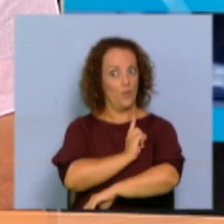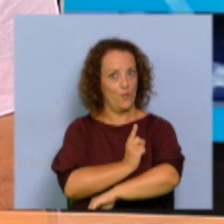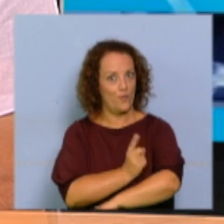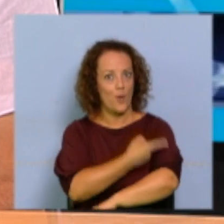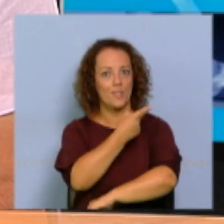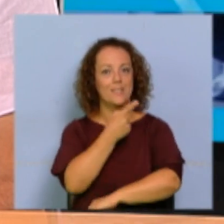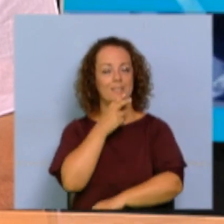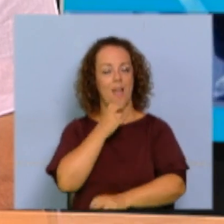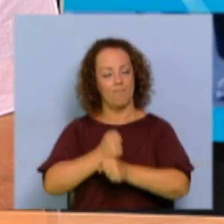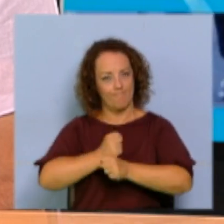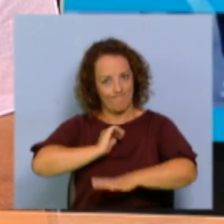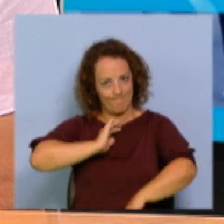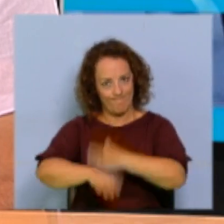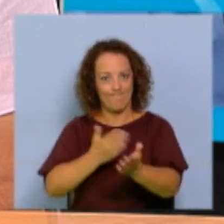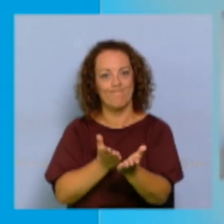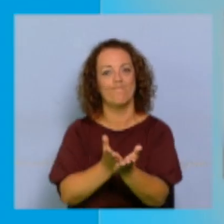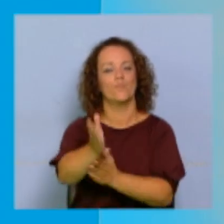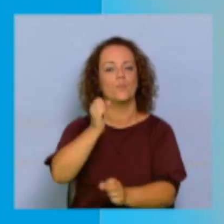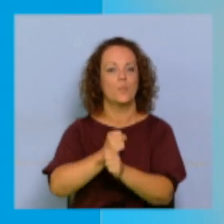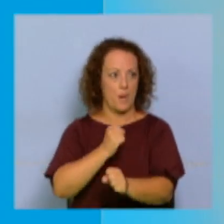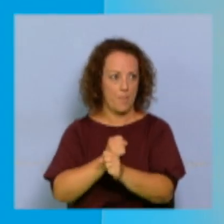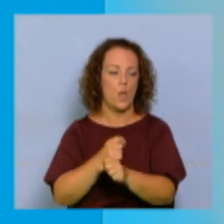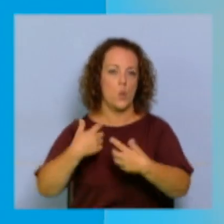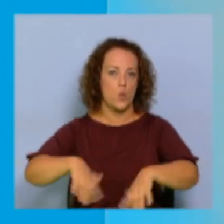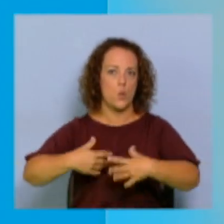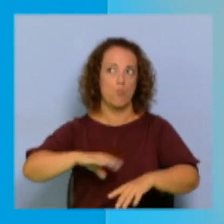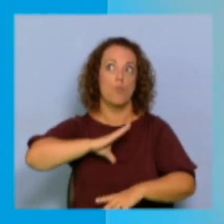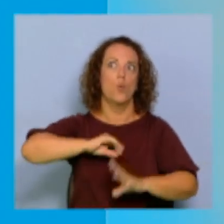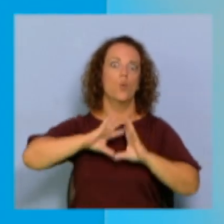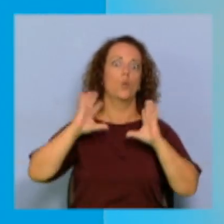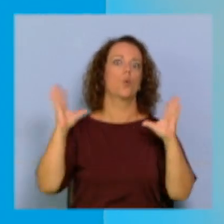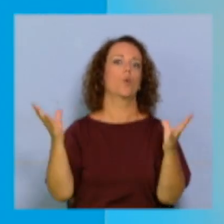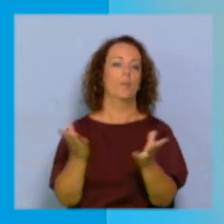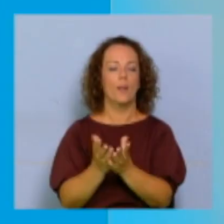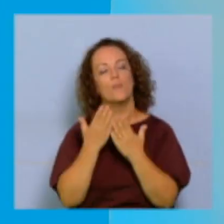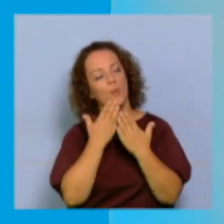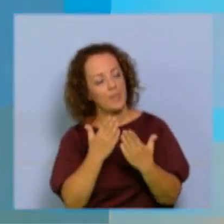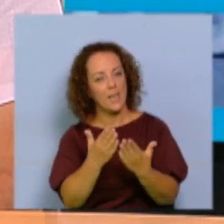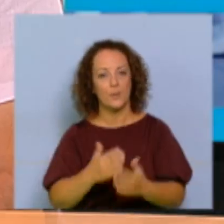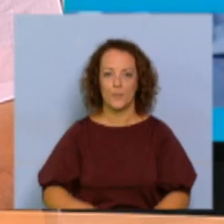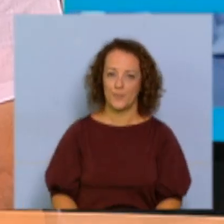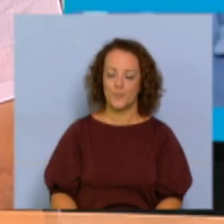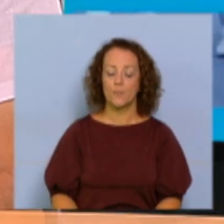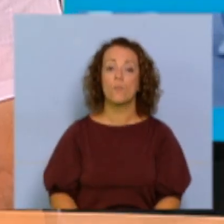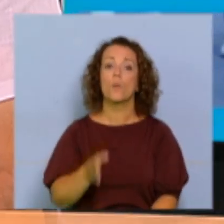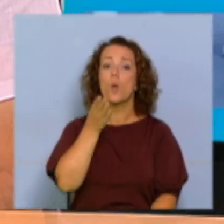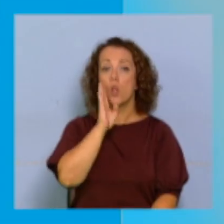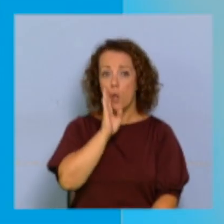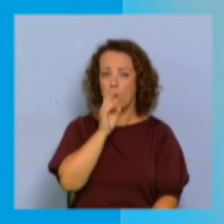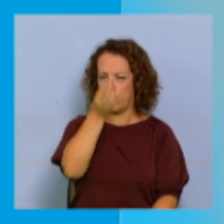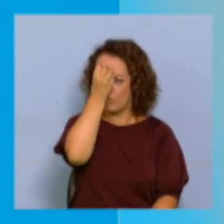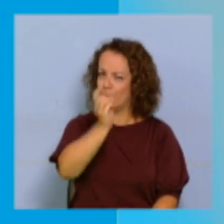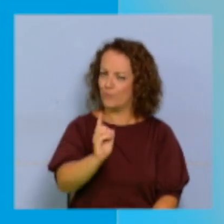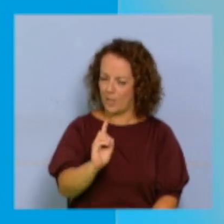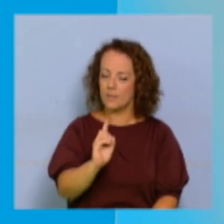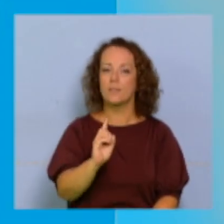e energia também para este trabalho que é à escala planetária global. Obrigado eu. Mais logo, não esqueça de